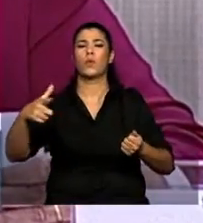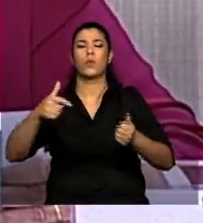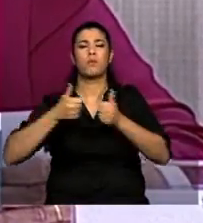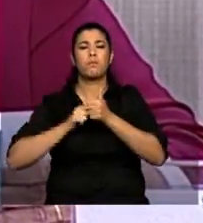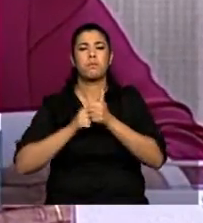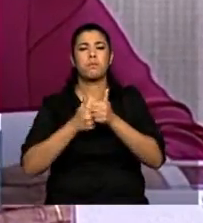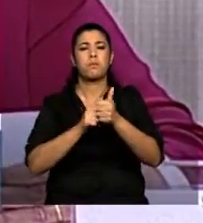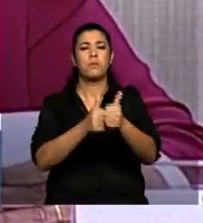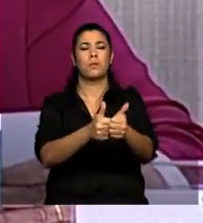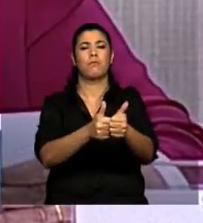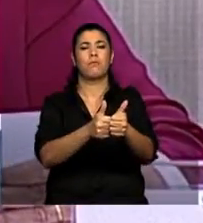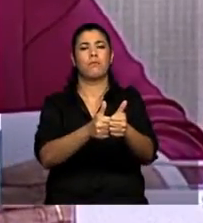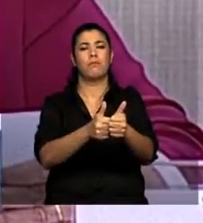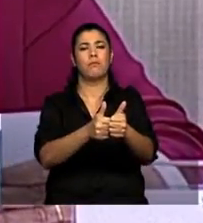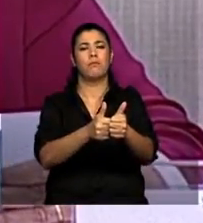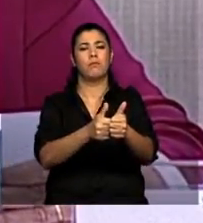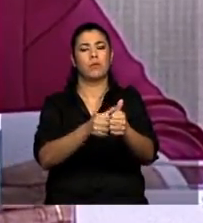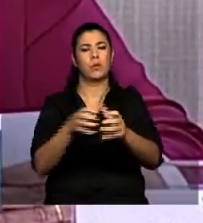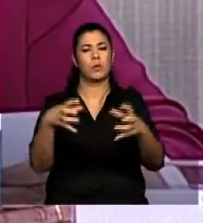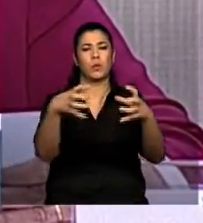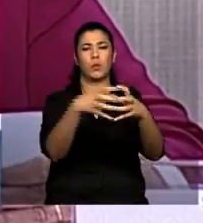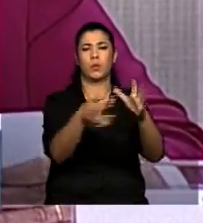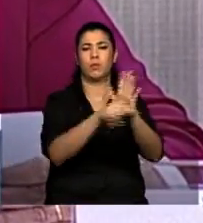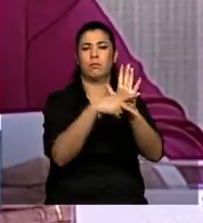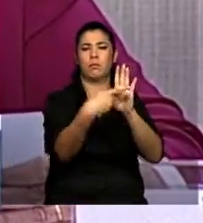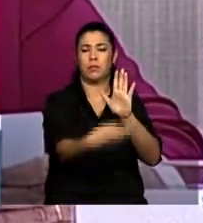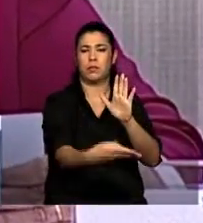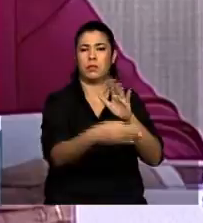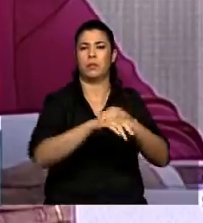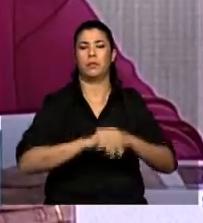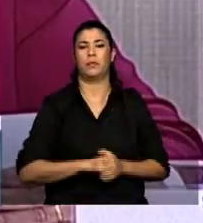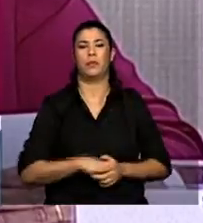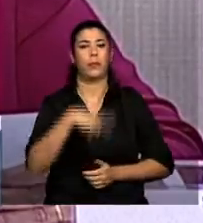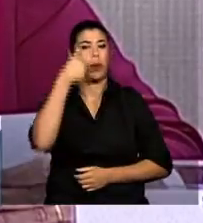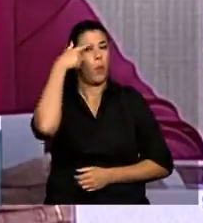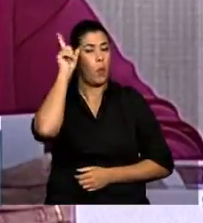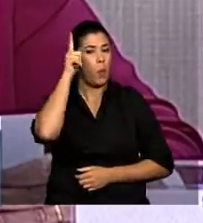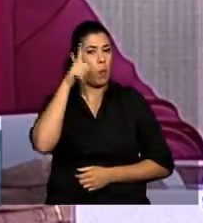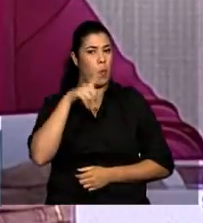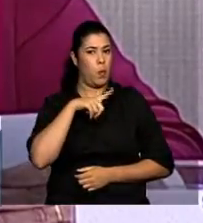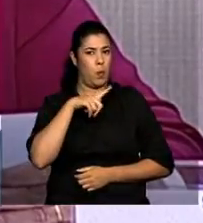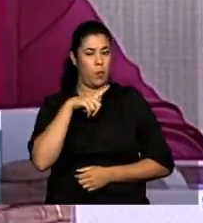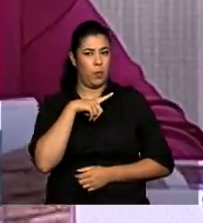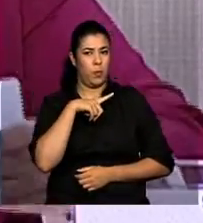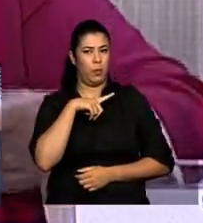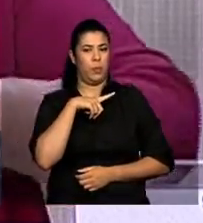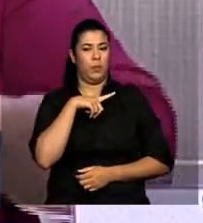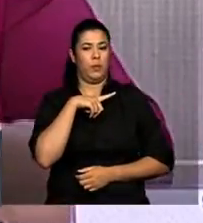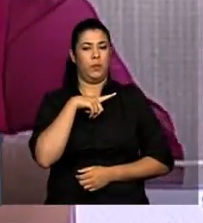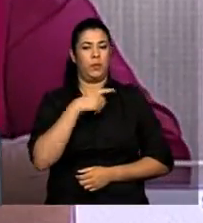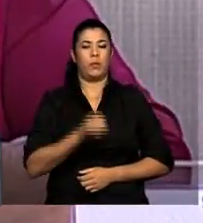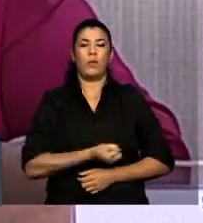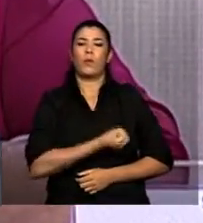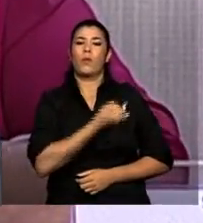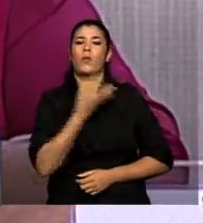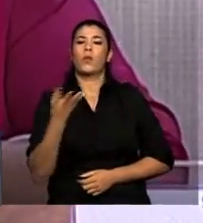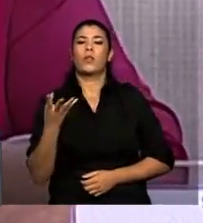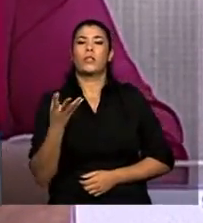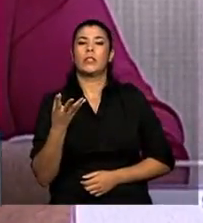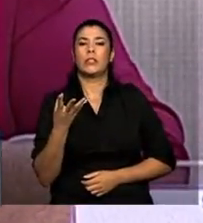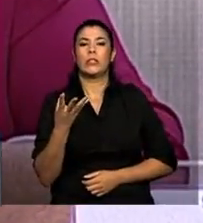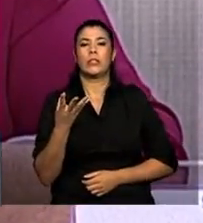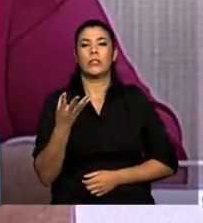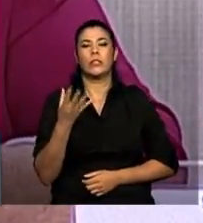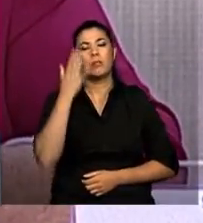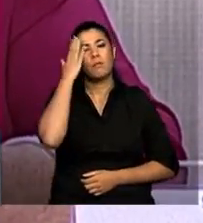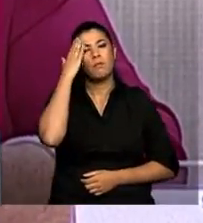da população ela se abata, né? E ontem nós tivemos um número muito amargo, muito